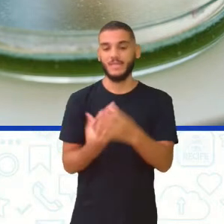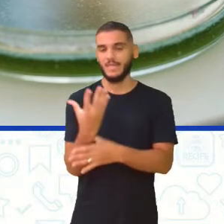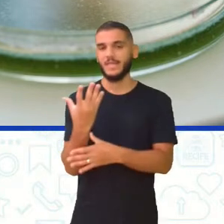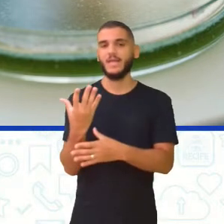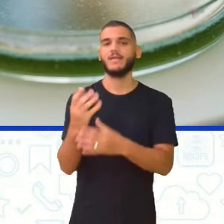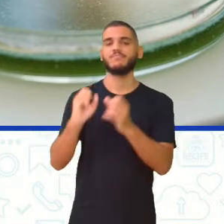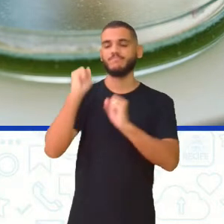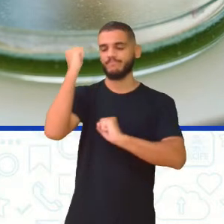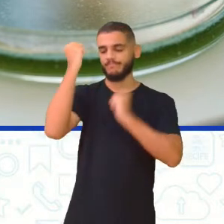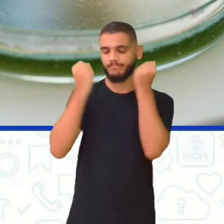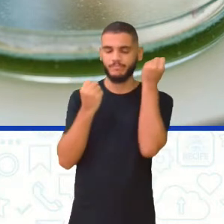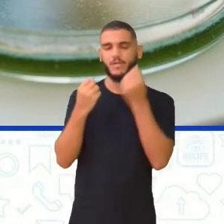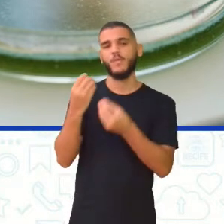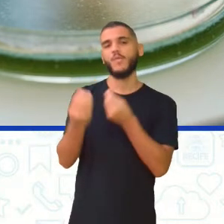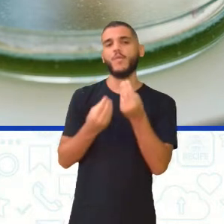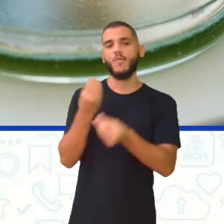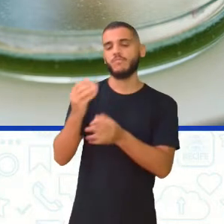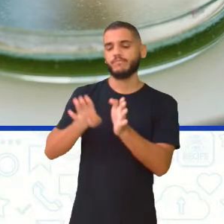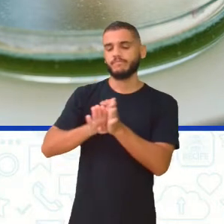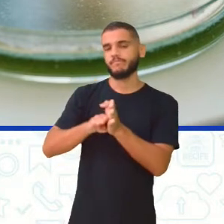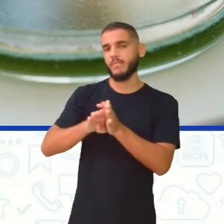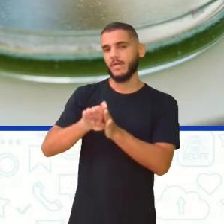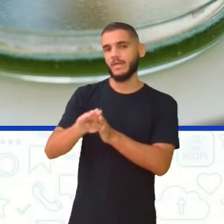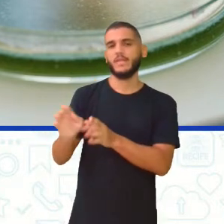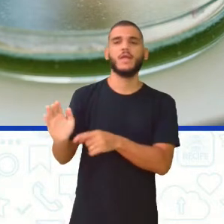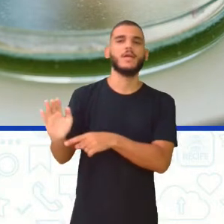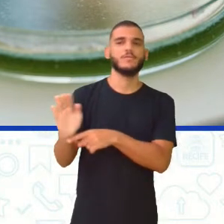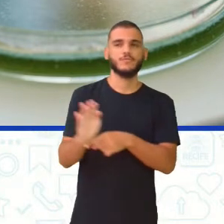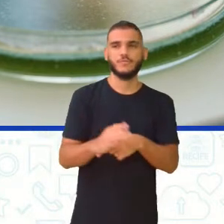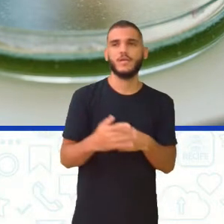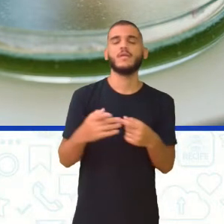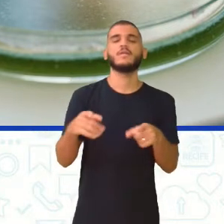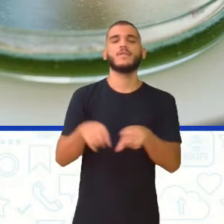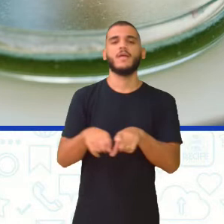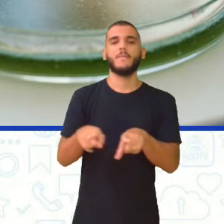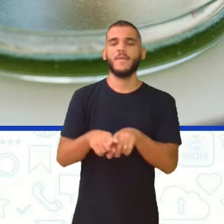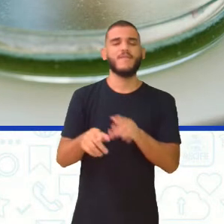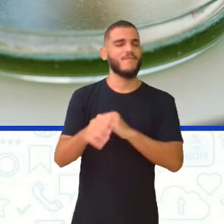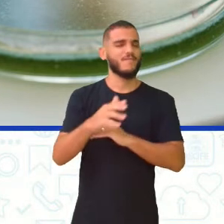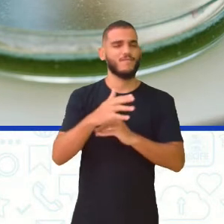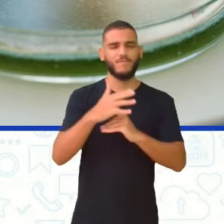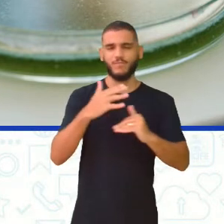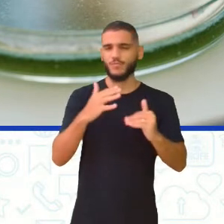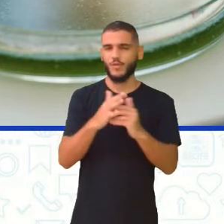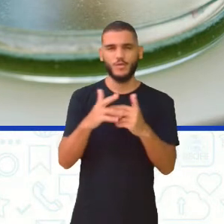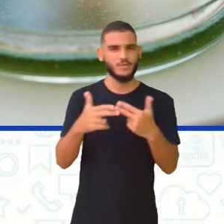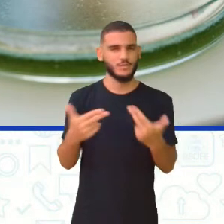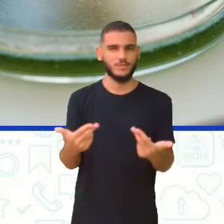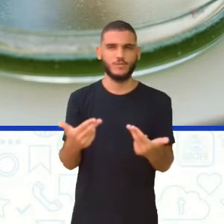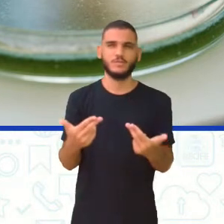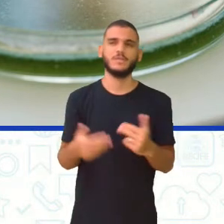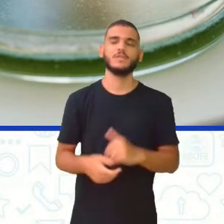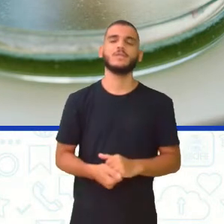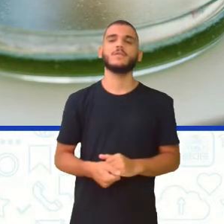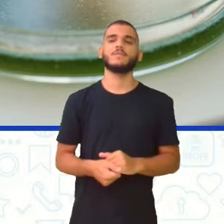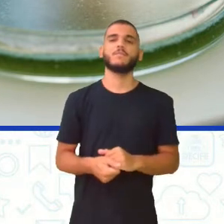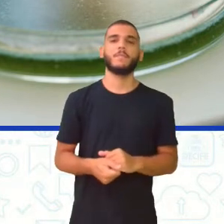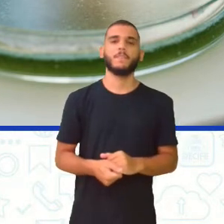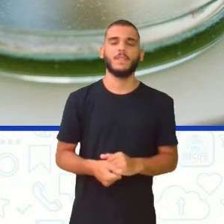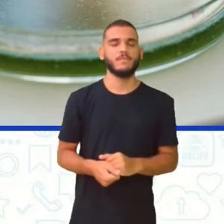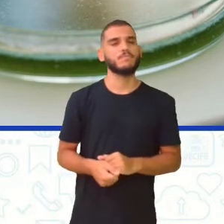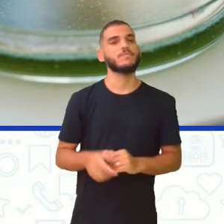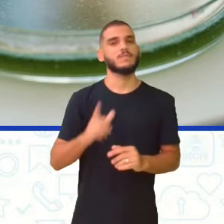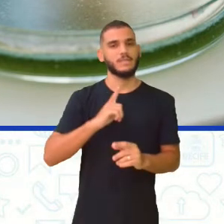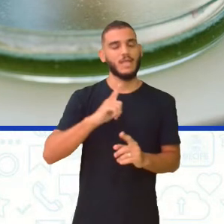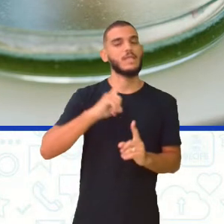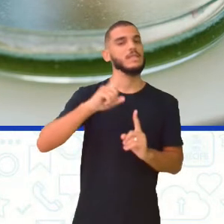industrialmente, com a ajuda de bactérias, leveduras, fungos, algas. E olha, pessoal, o que é que tem aí? Até alguns